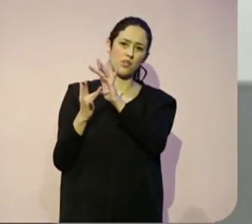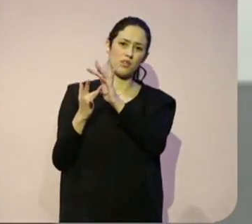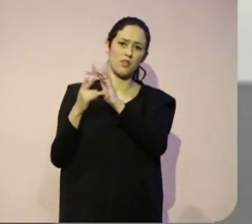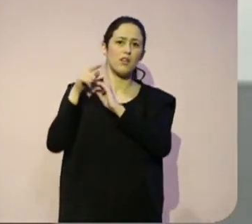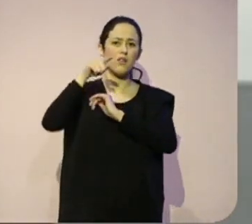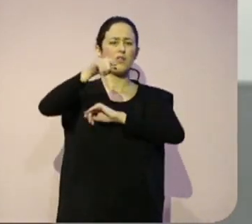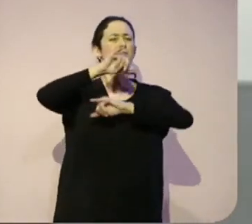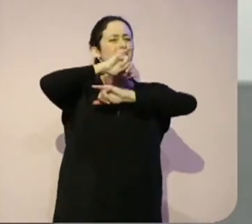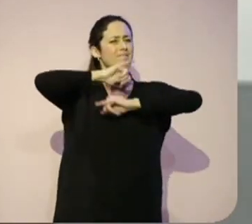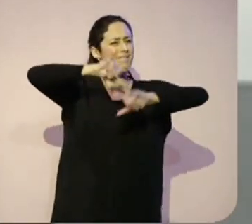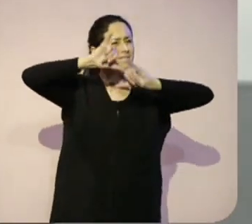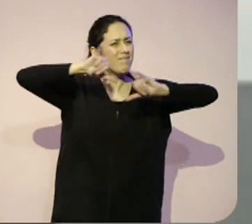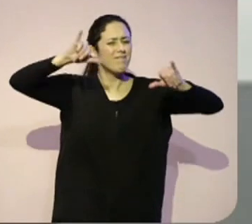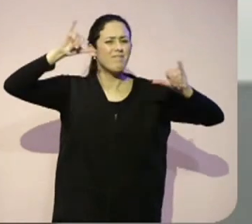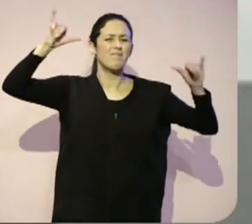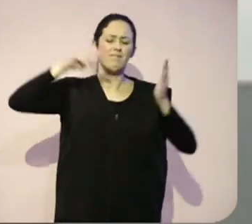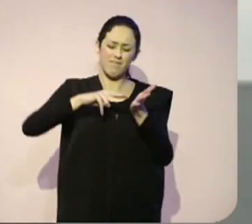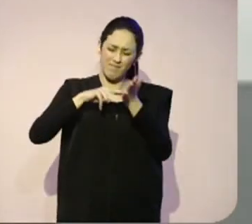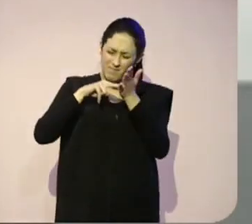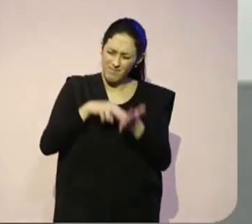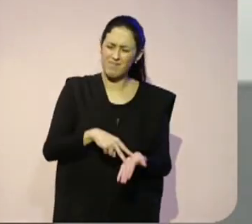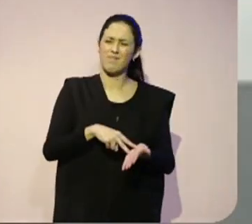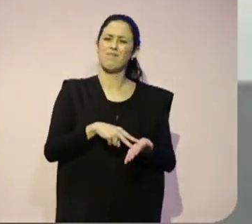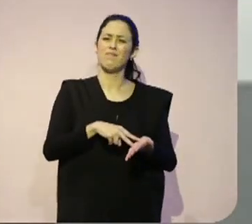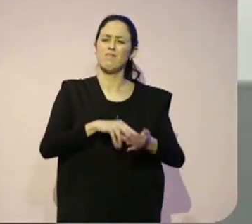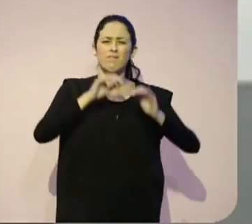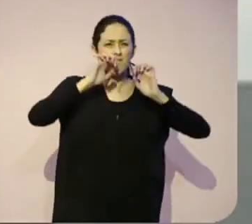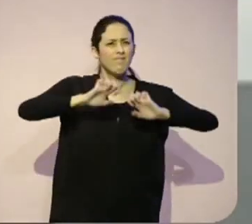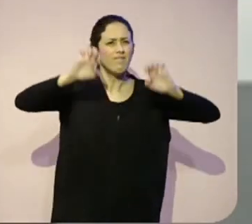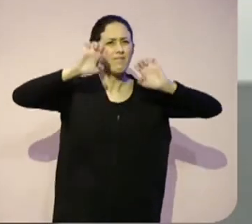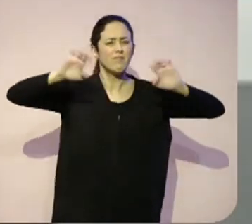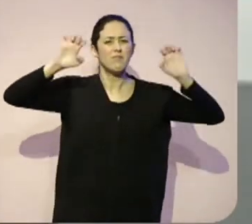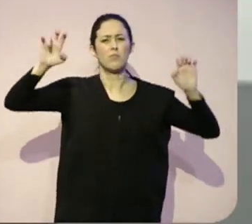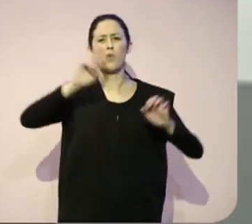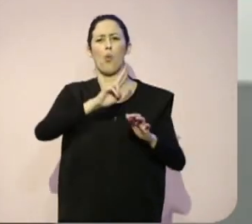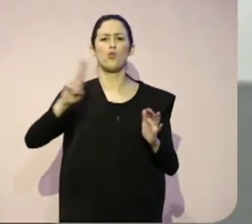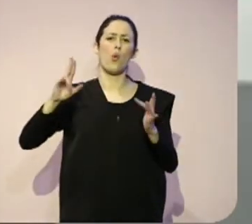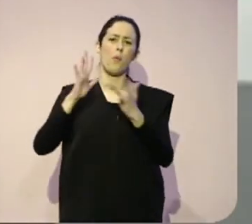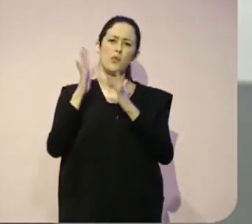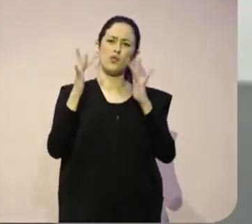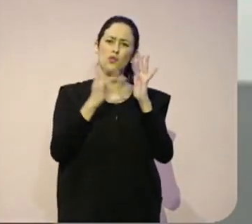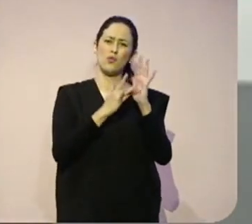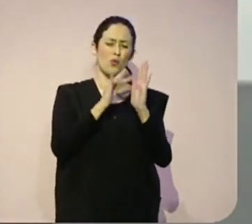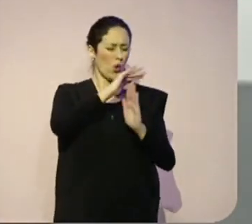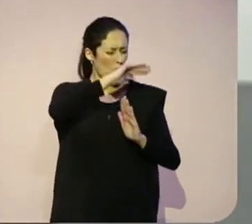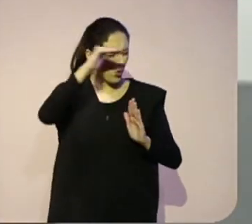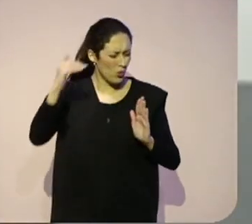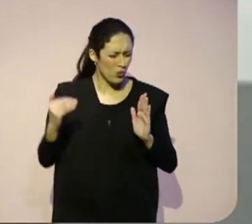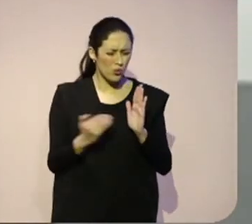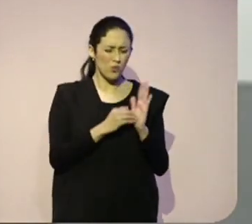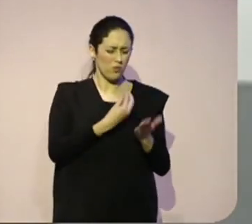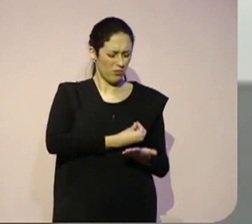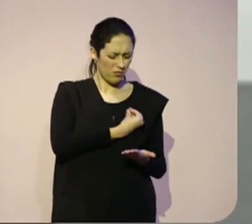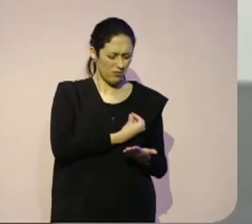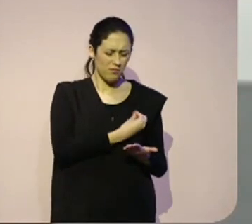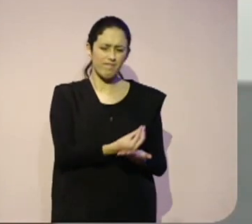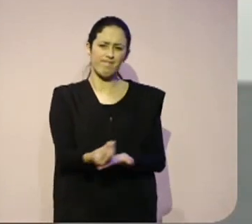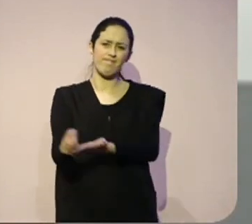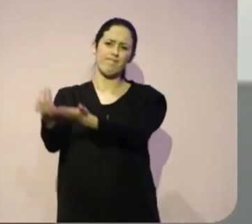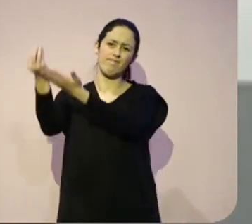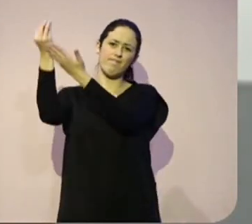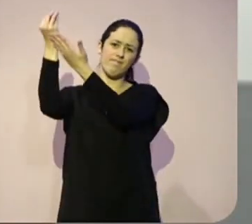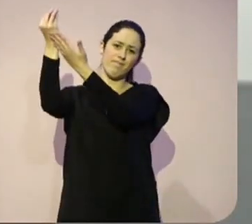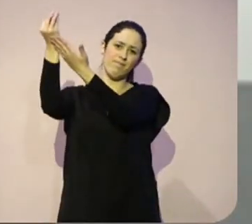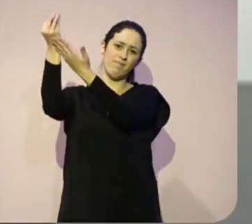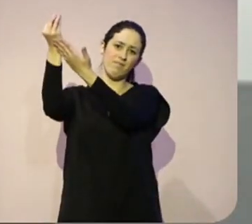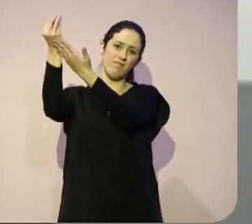proclamar constantemente o nome de Jesus e a entregar tudo nas mãos dele.